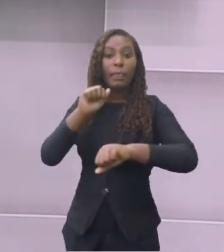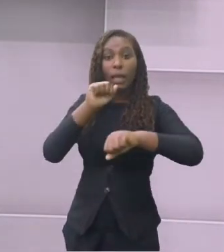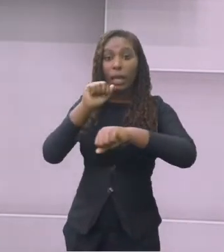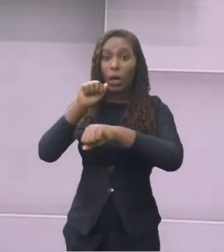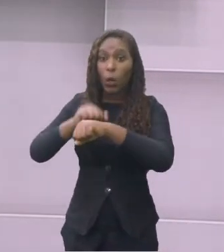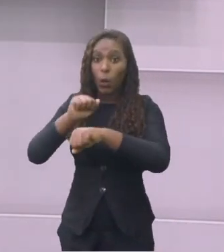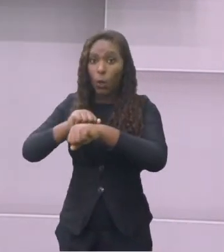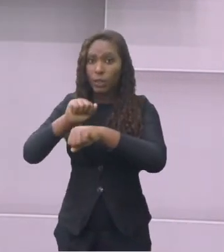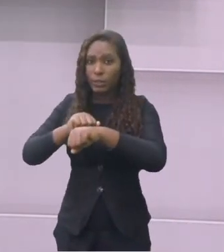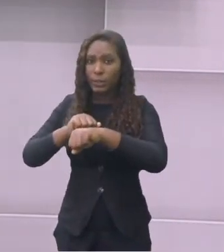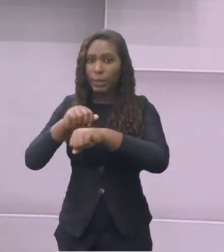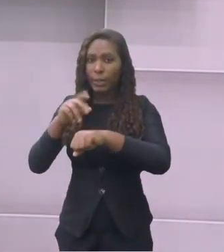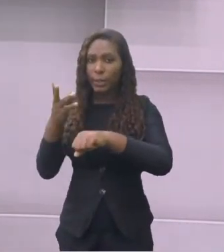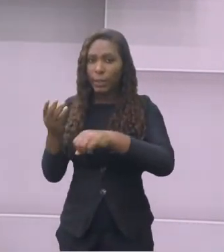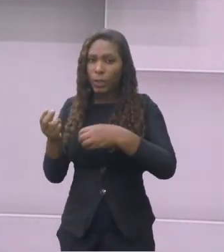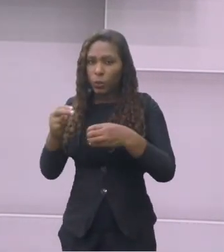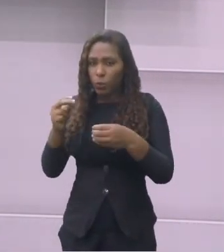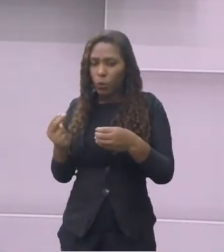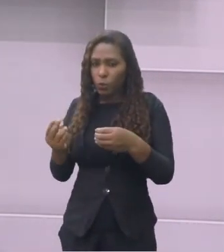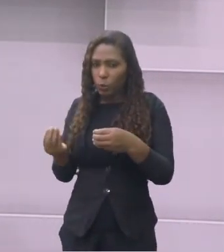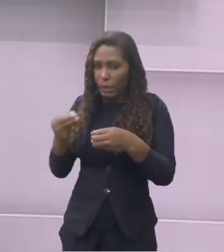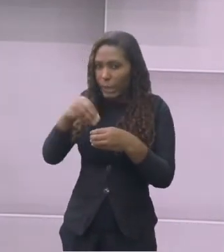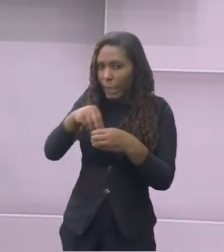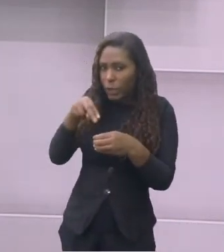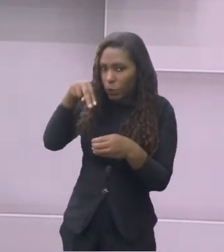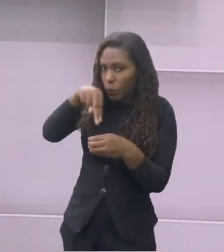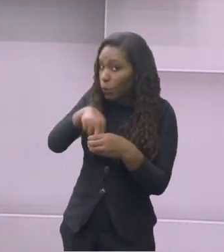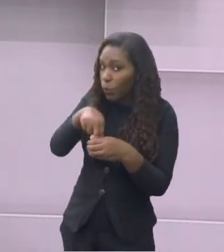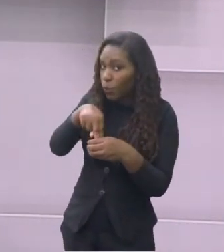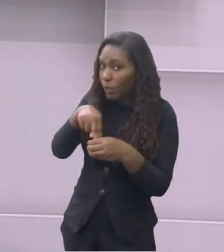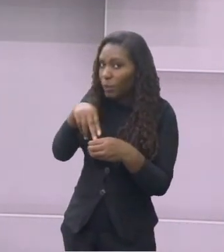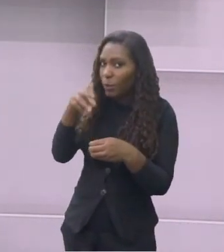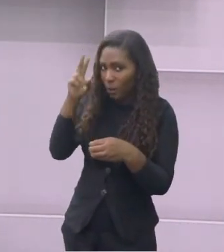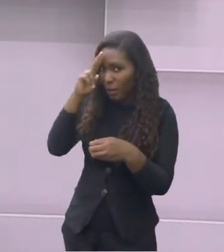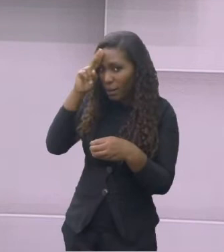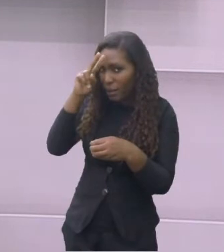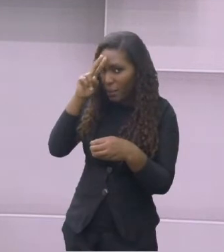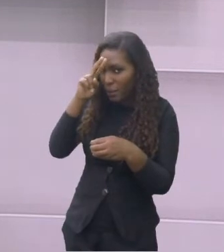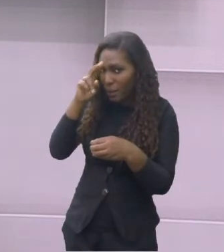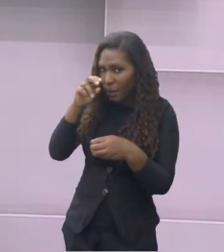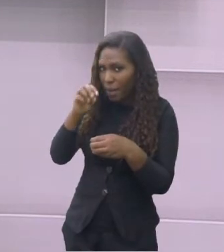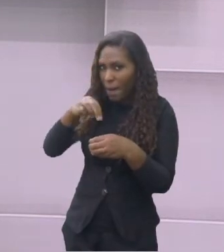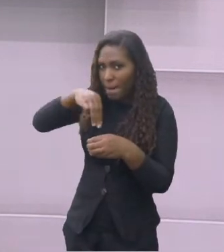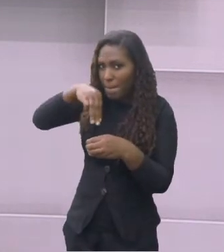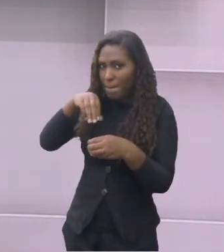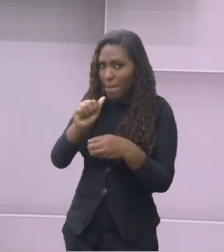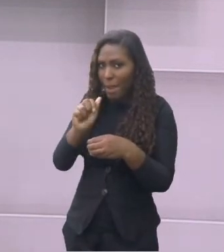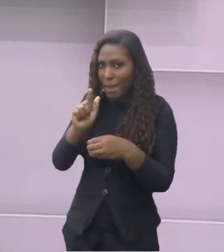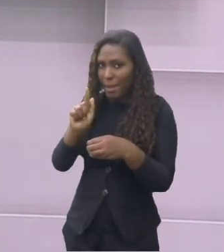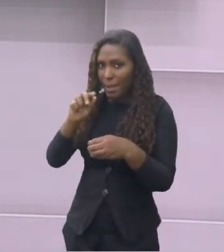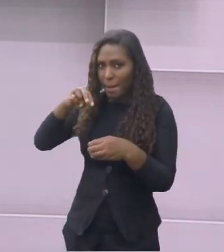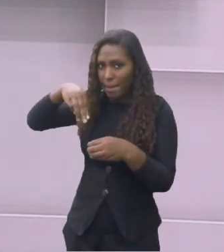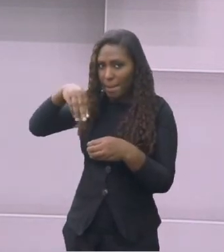elas são as rochas mais antigas, elas eram utilizadas